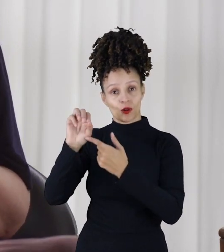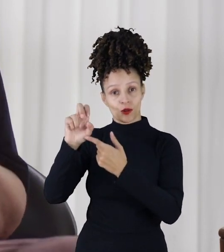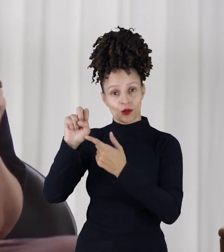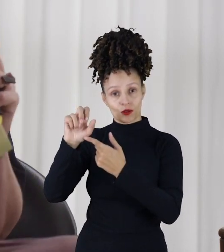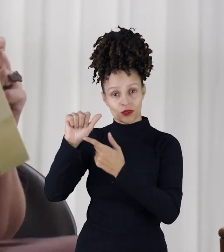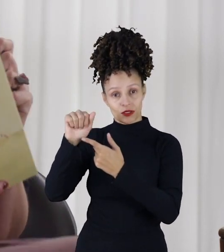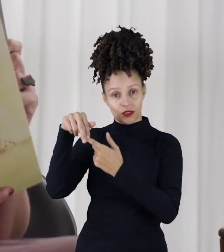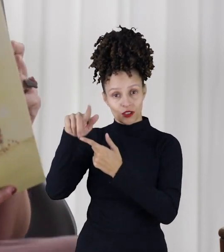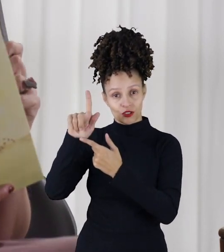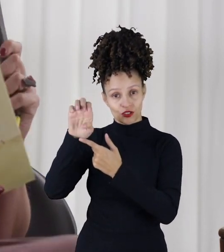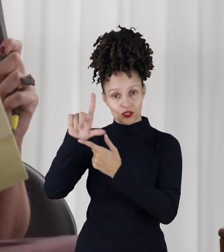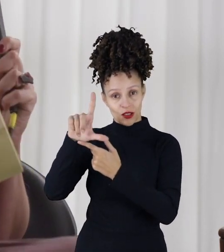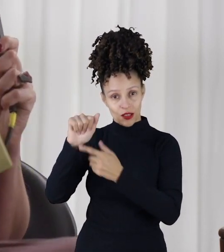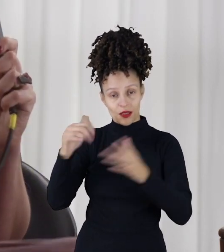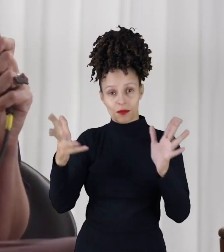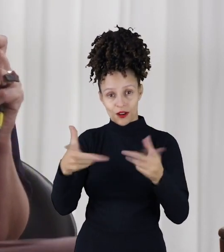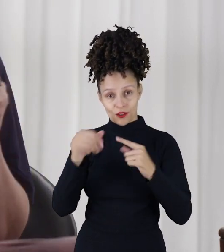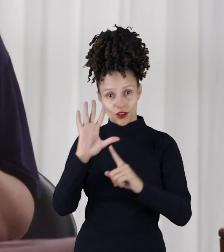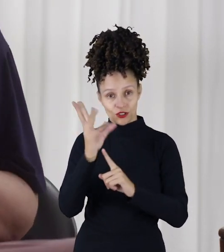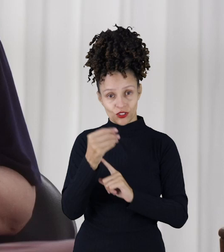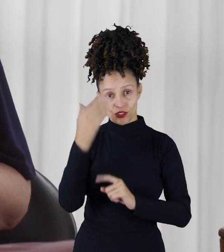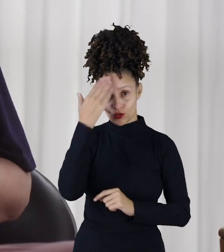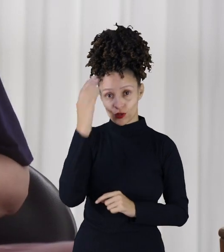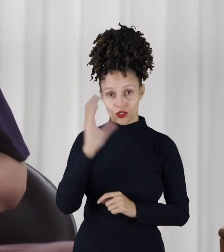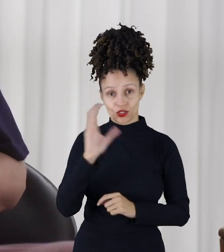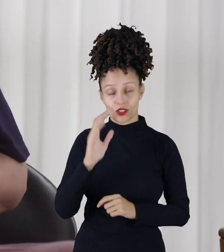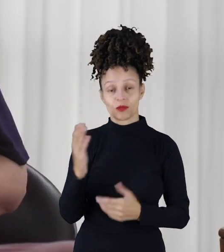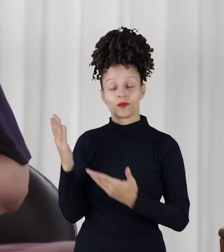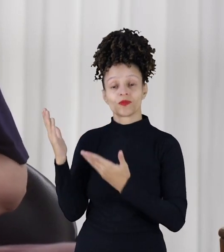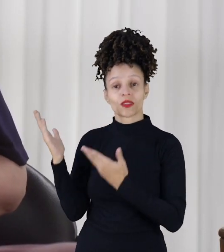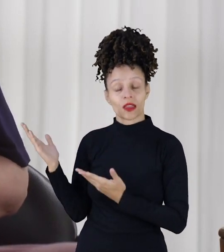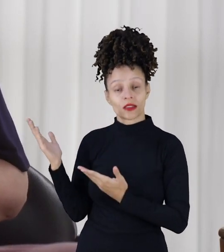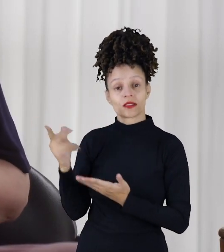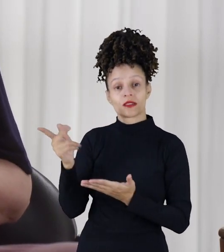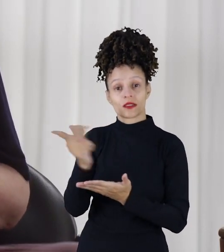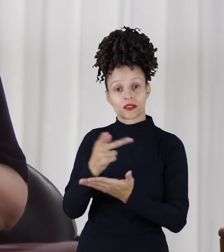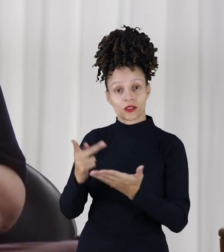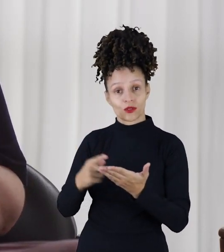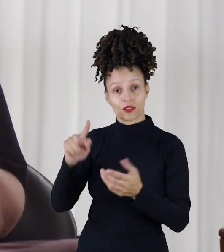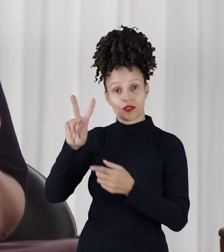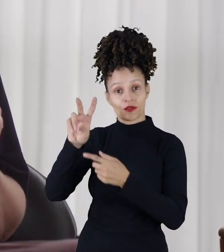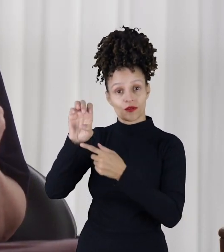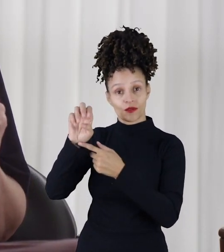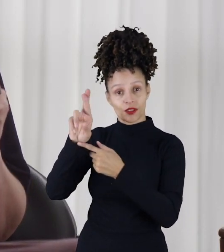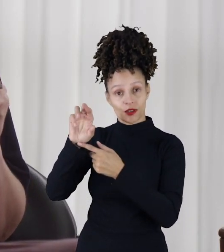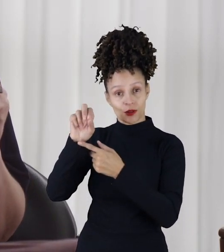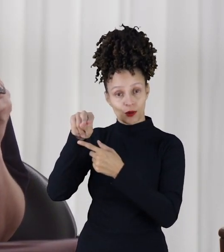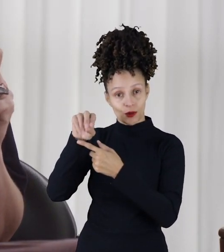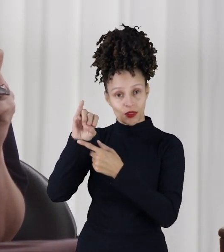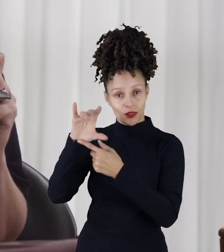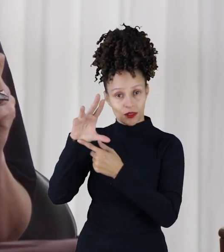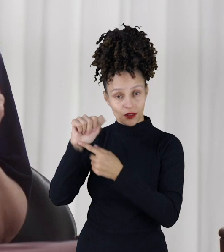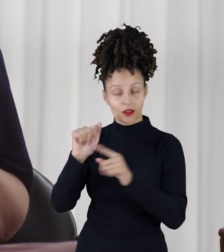A última folha da Rosângela Grafetti, a nossa maravilhosa artista de Curitiba. O Ouriço da